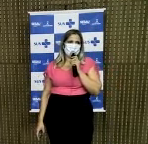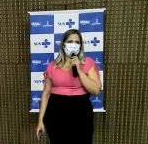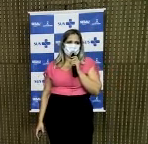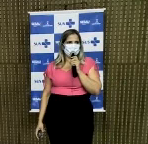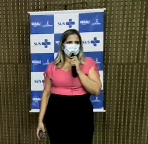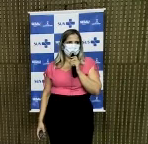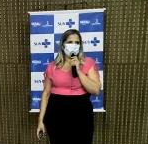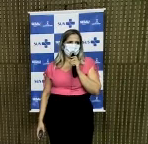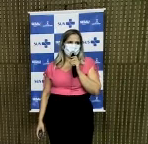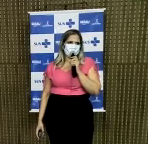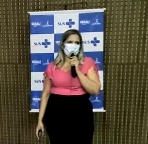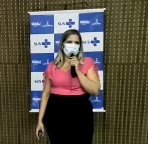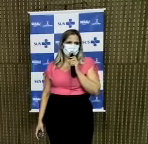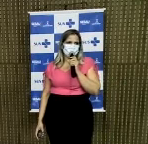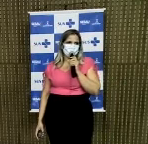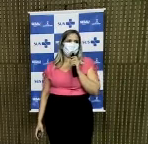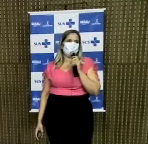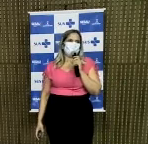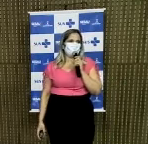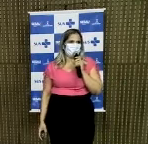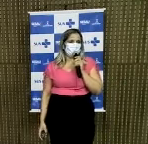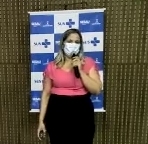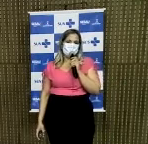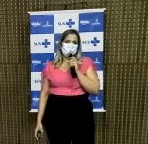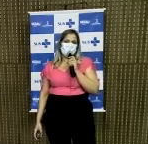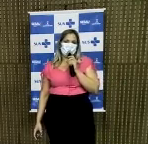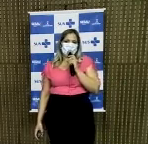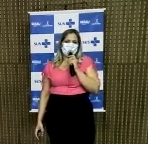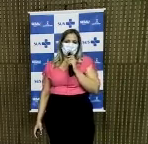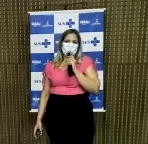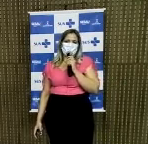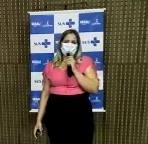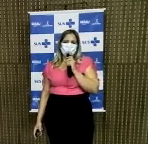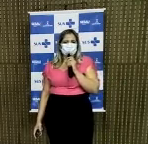para outras regulações, né, no caso da PAI.